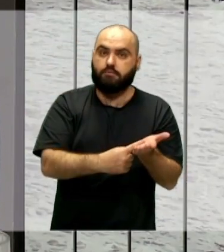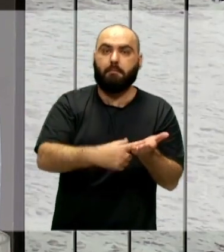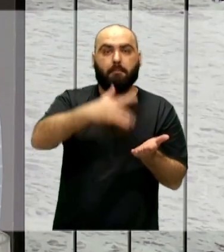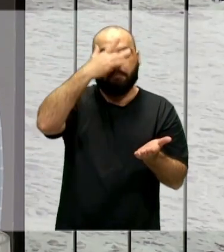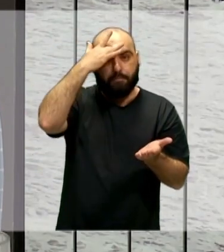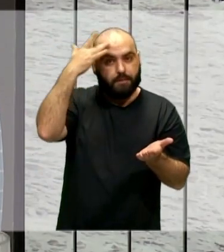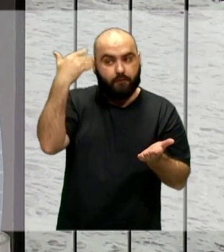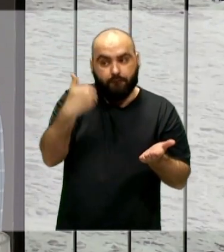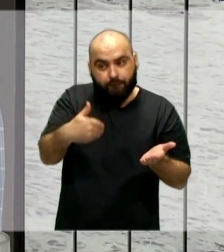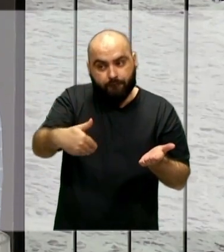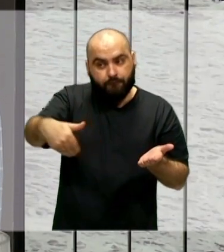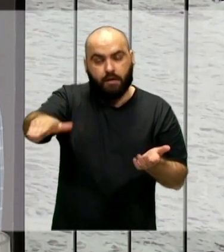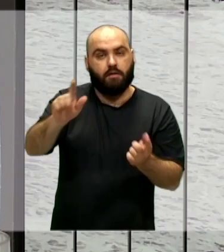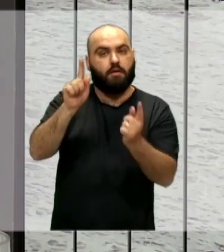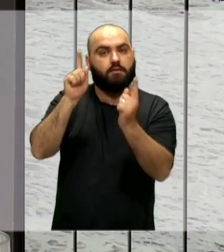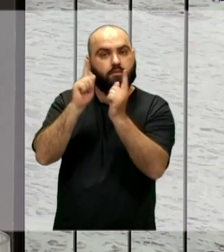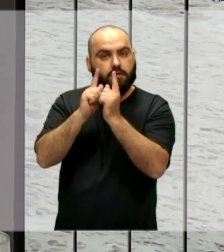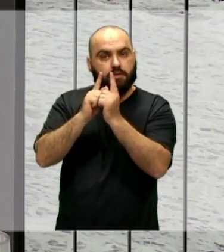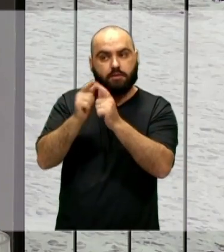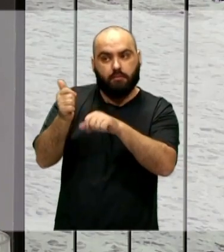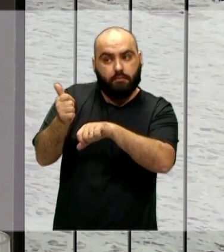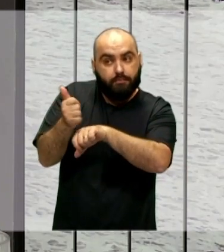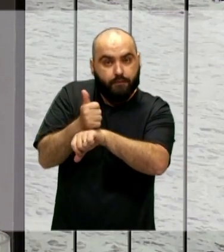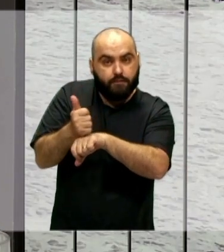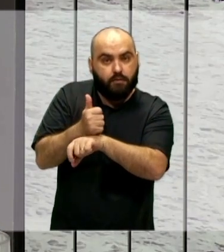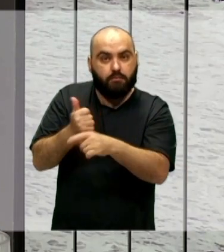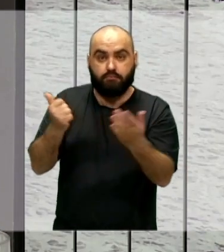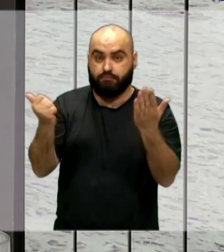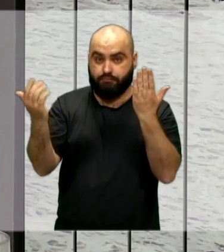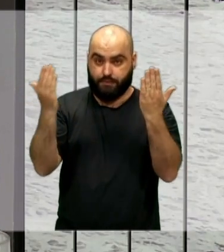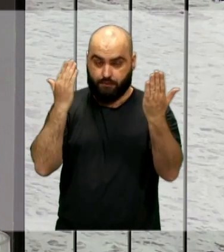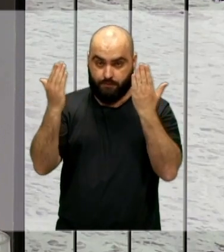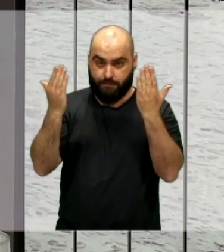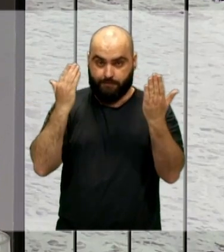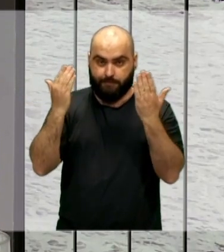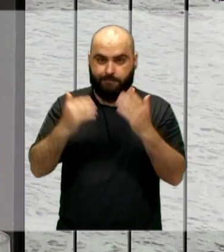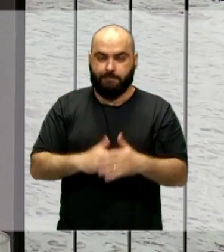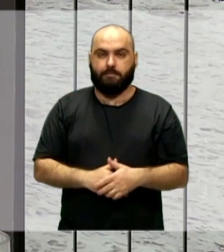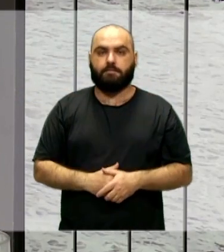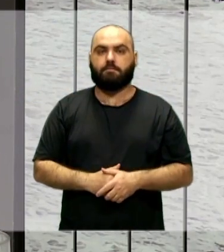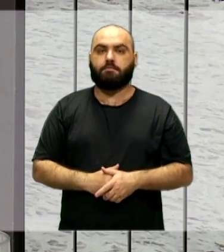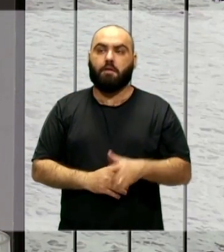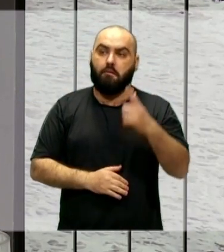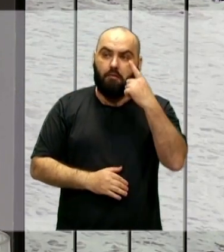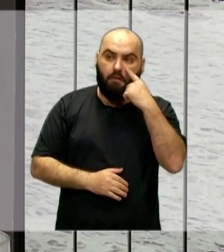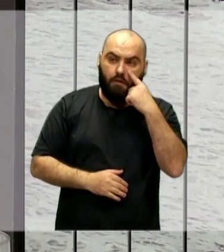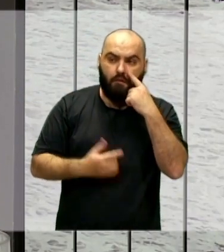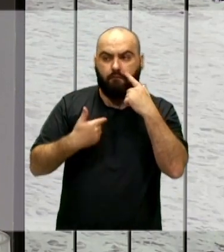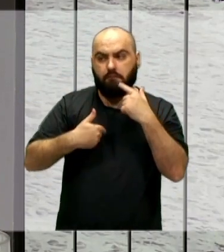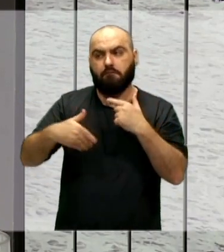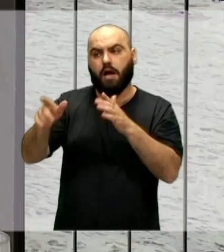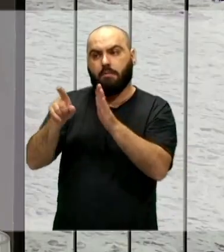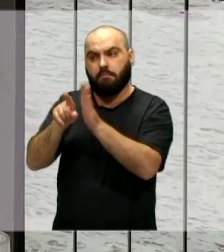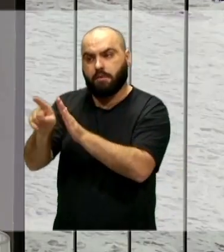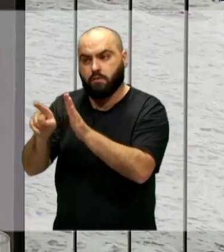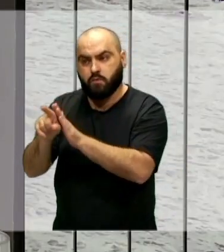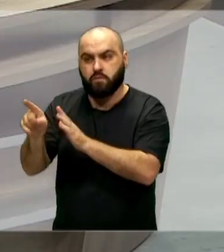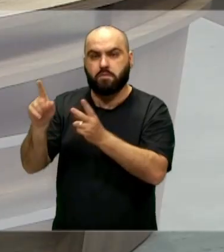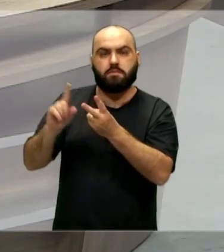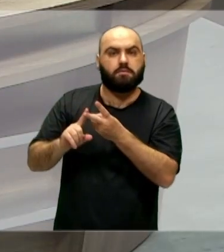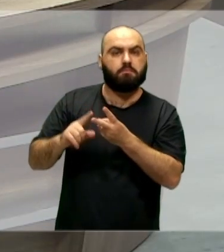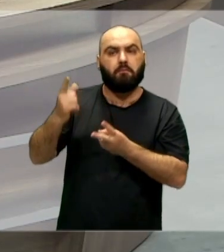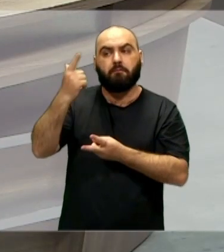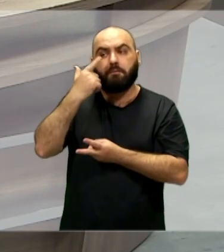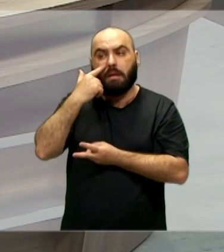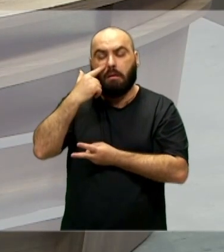por um acolhimento com os profissionais da psicologia. Esse acolhimento, vão ver algumas perguntas, ver as expectativas